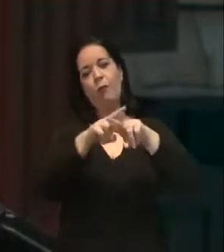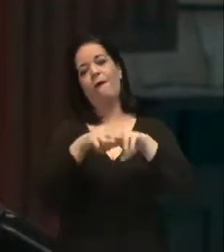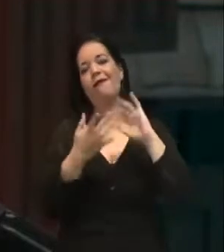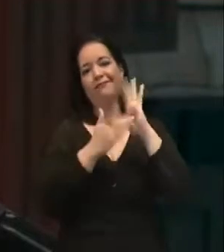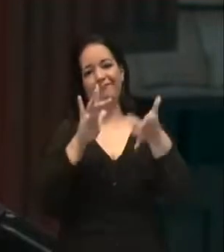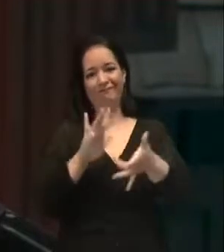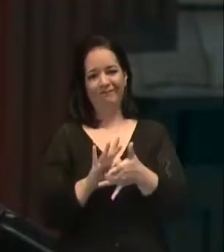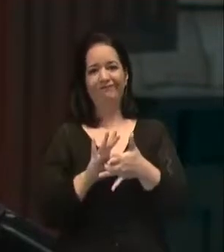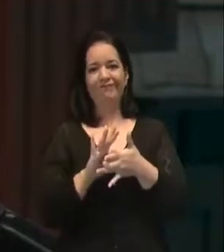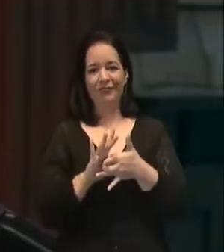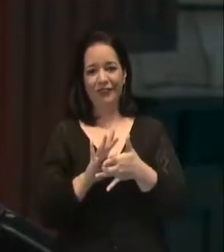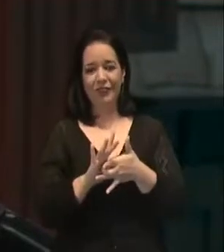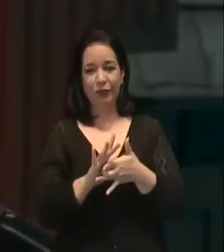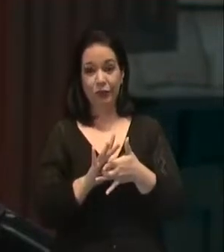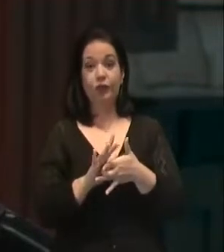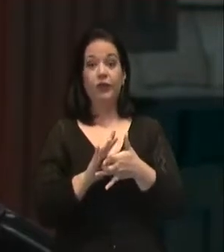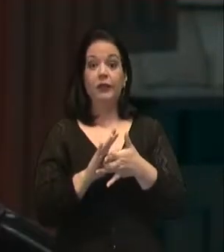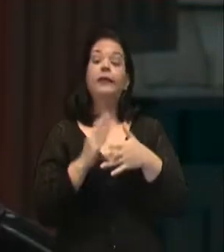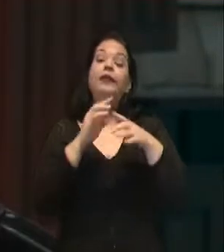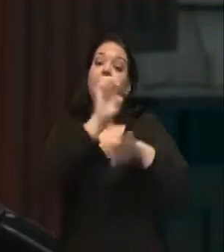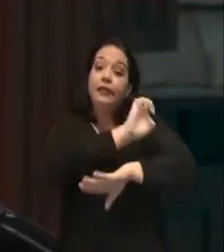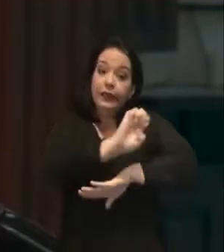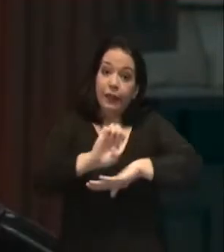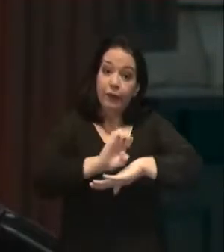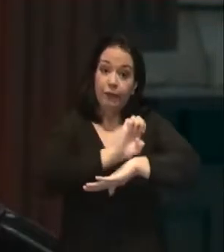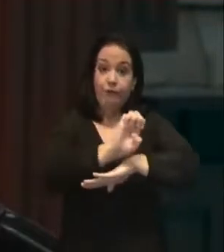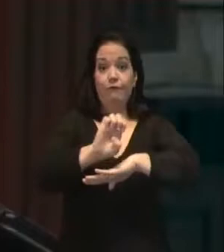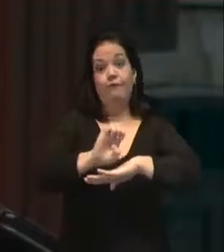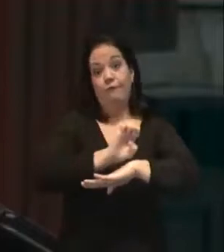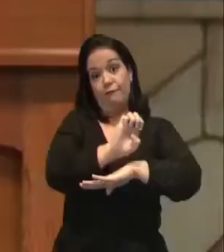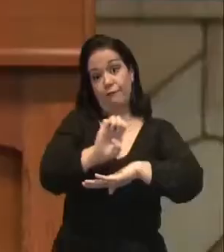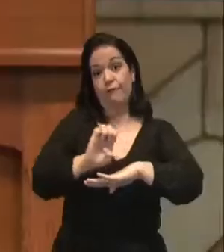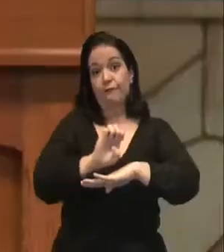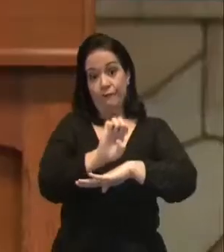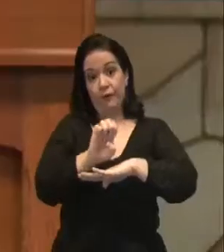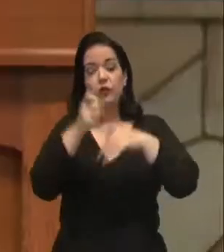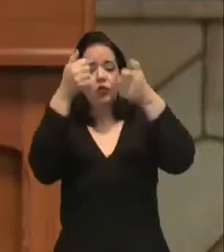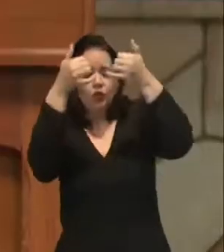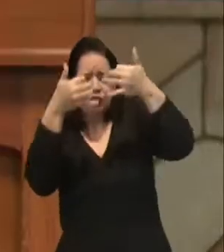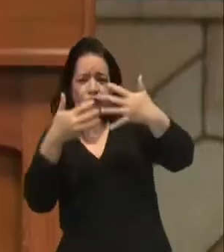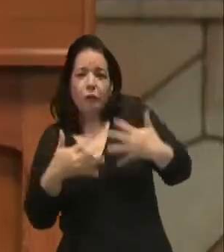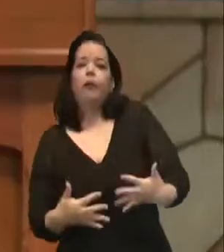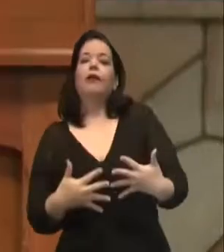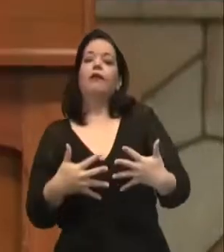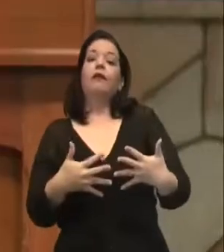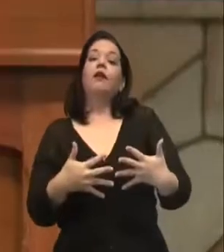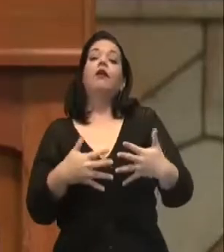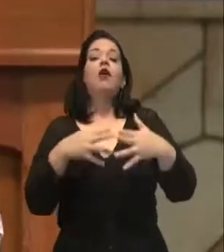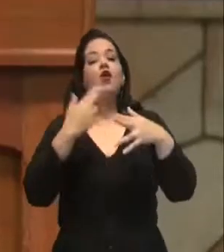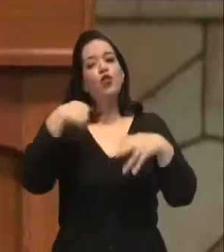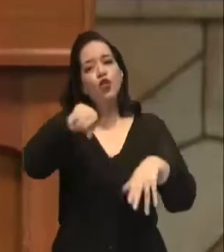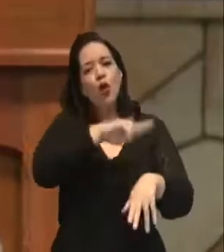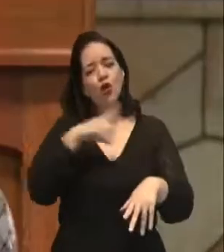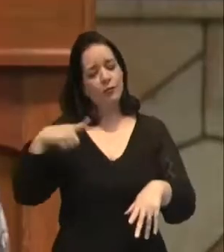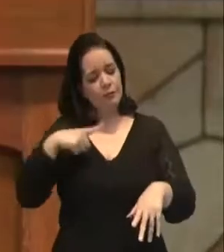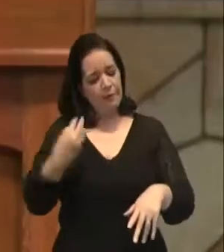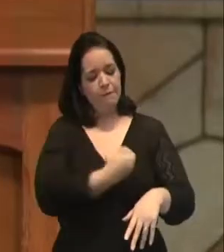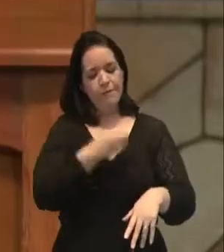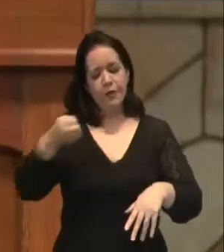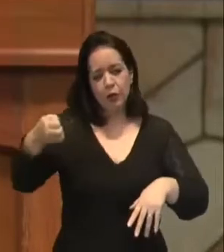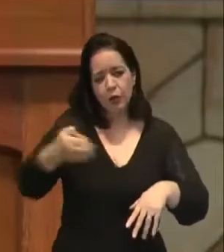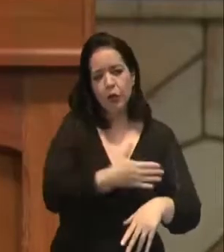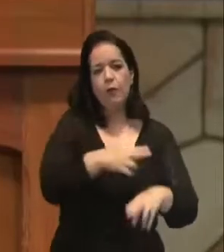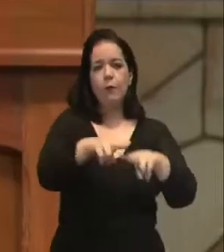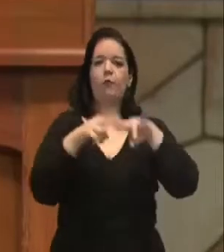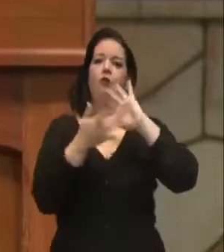no livro de Efésios. E Paulo começa então dizendo que em Jesus nós temos todas